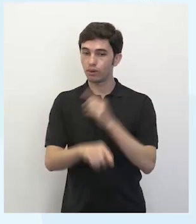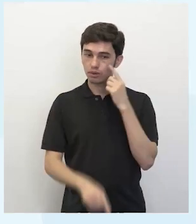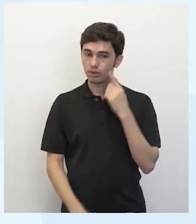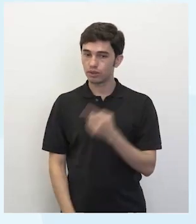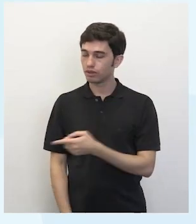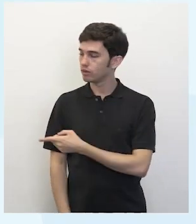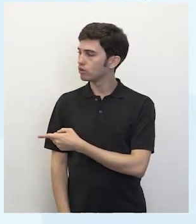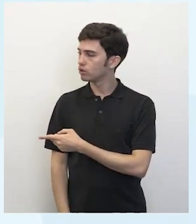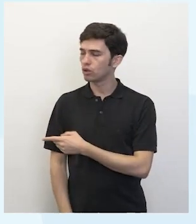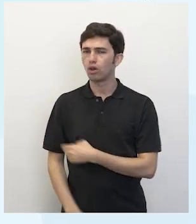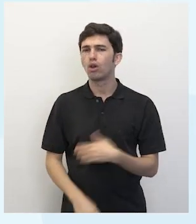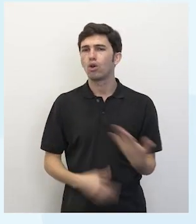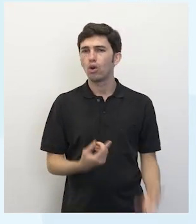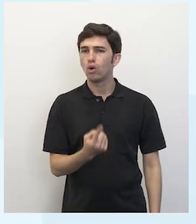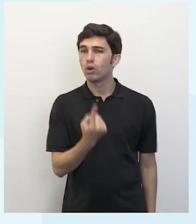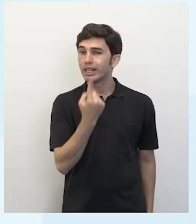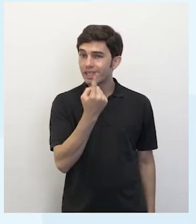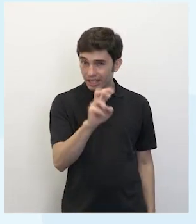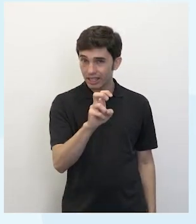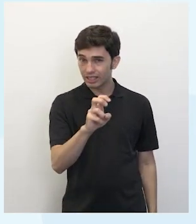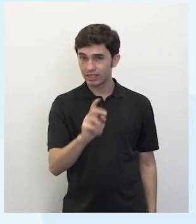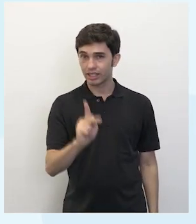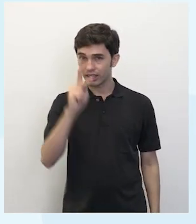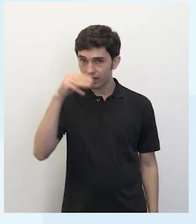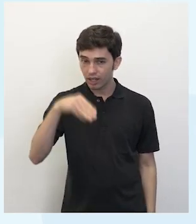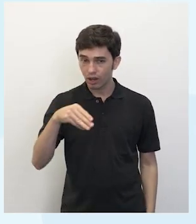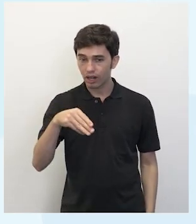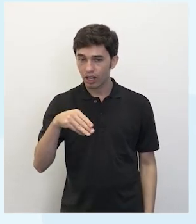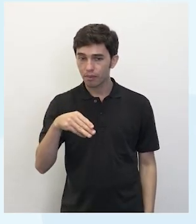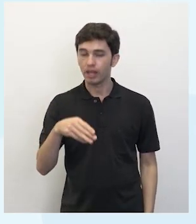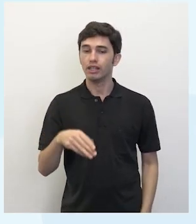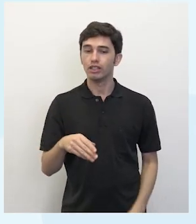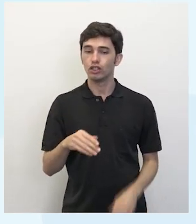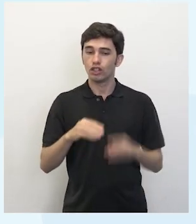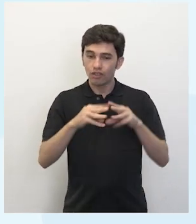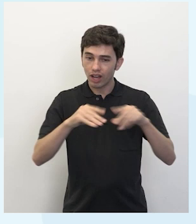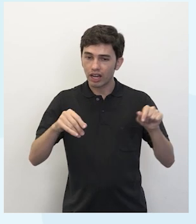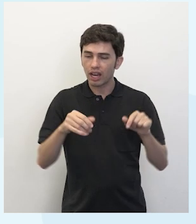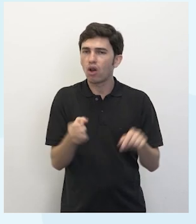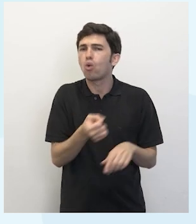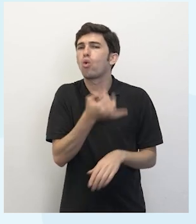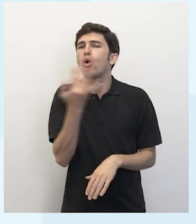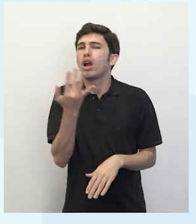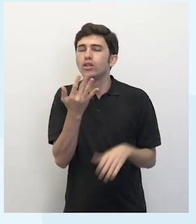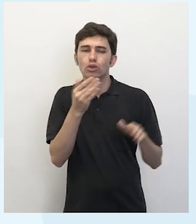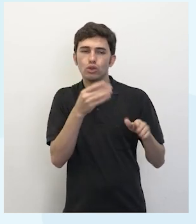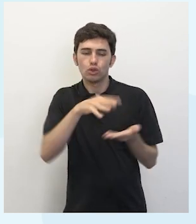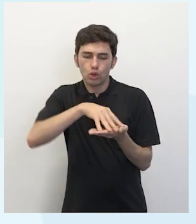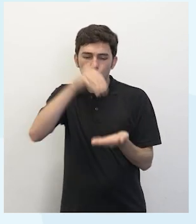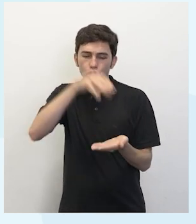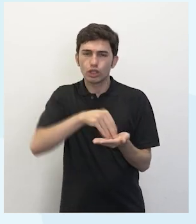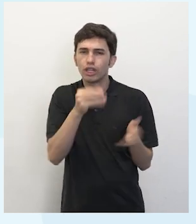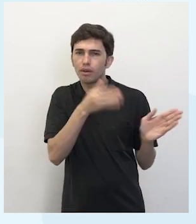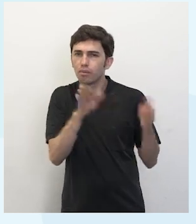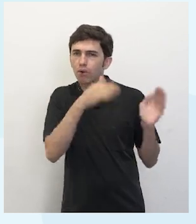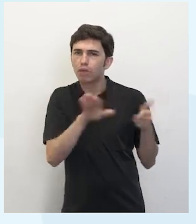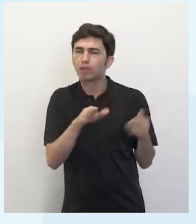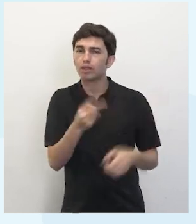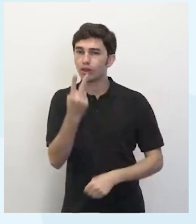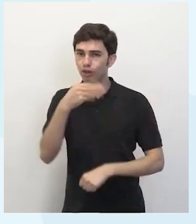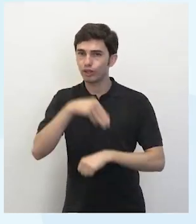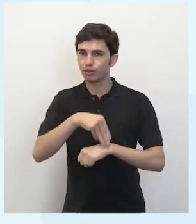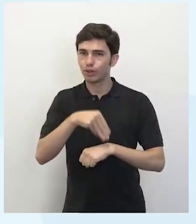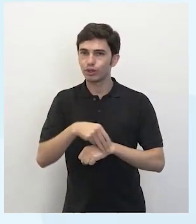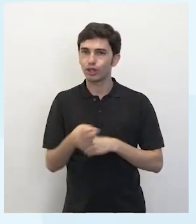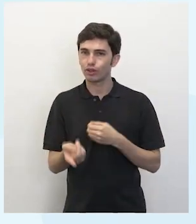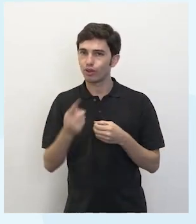A, com 15 kg de farinha, serão produzidos quantos salgadinhos? Essa é a pergunta. 2 minutinhos